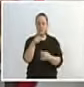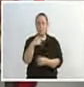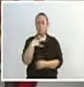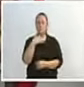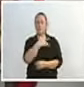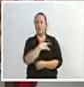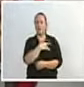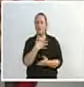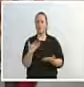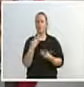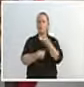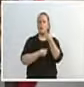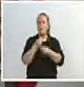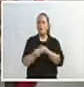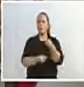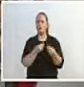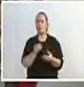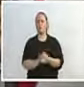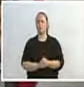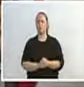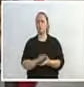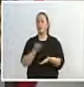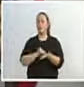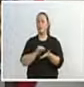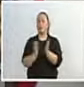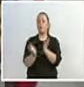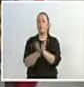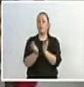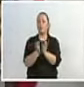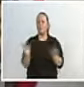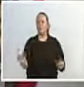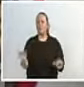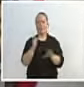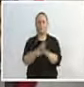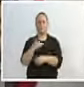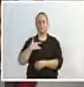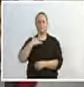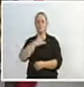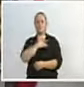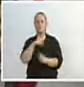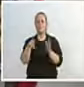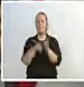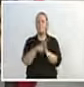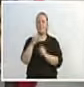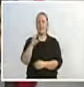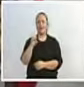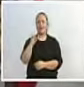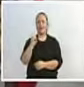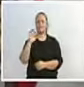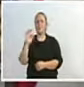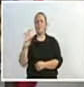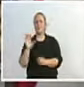com a não disposição de equipes completas da estratégia da saúde da família nas nossas